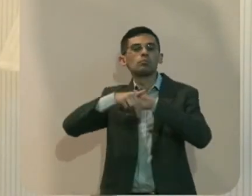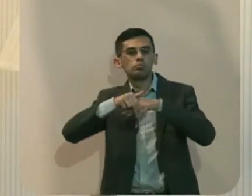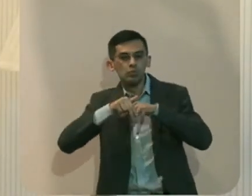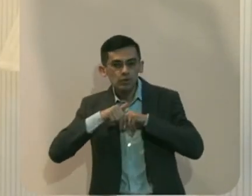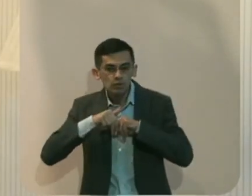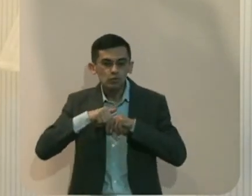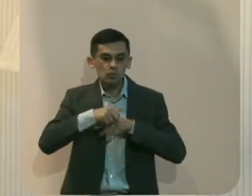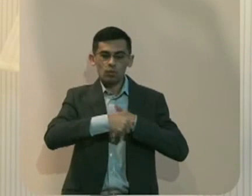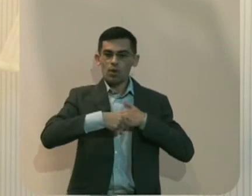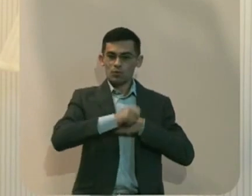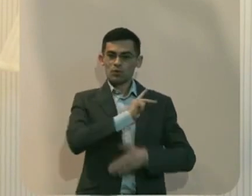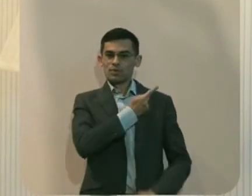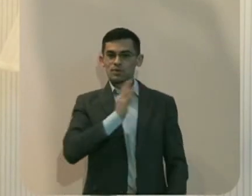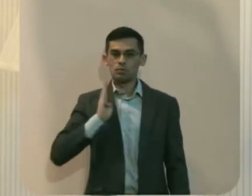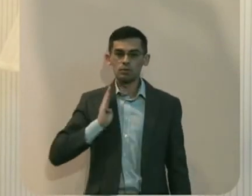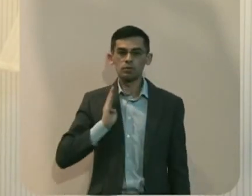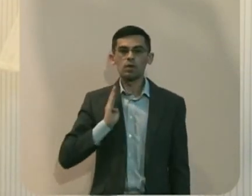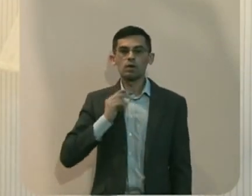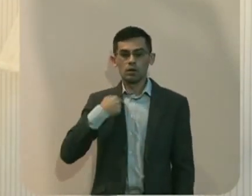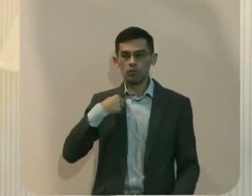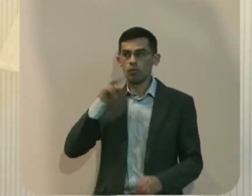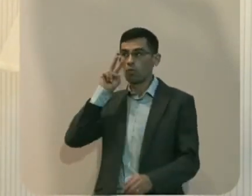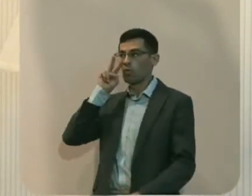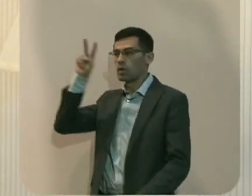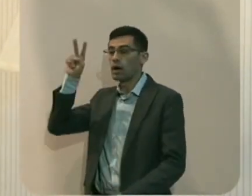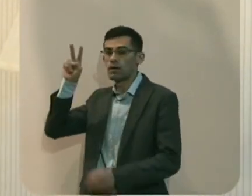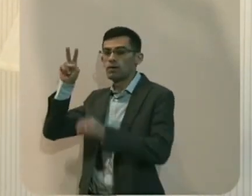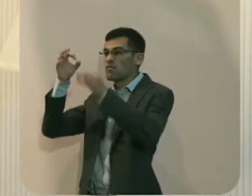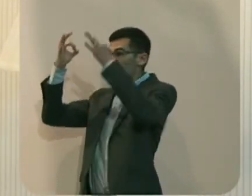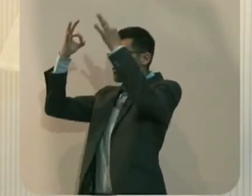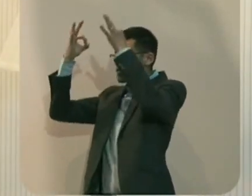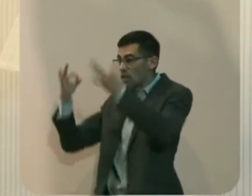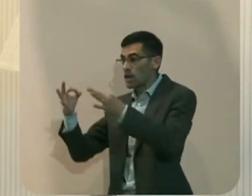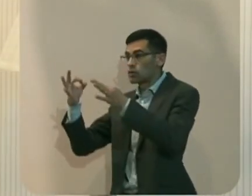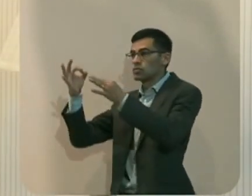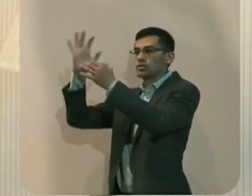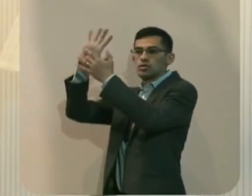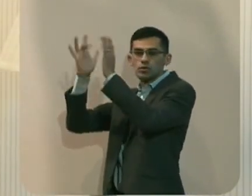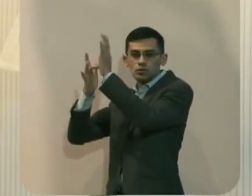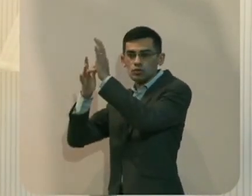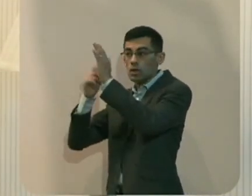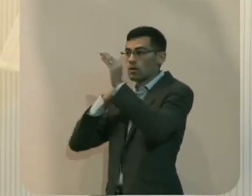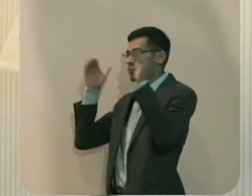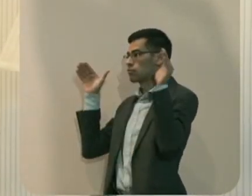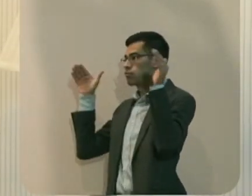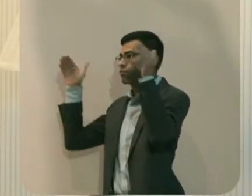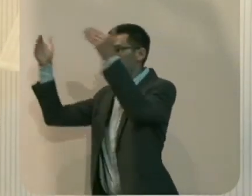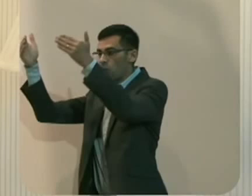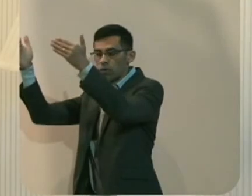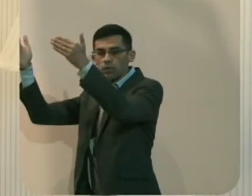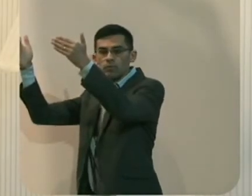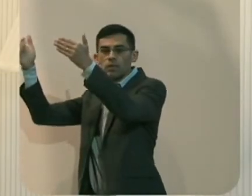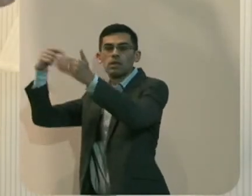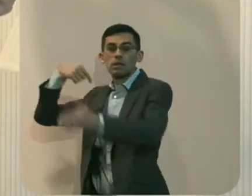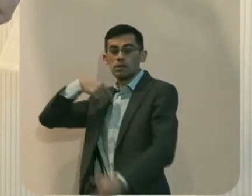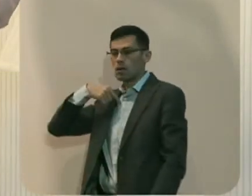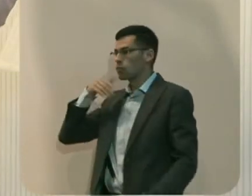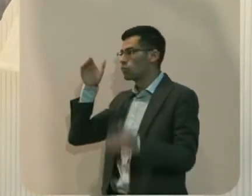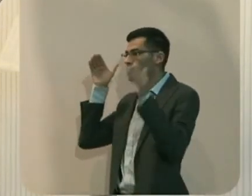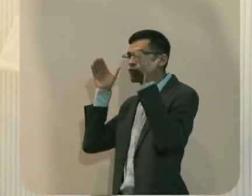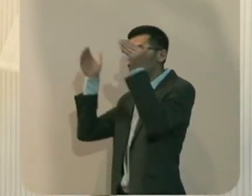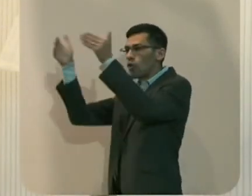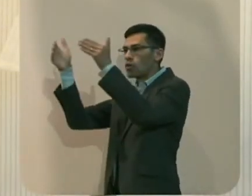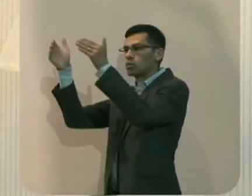vou olhar firmemente para Jesus. Ele é o meu foco. E quando eu estou firmado